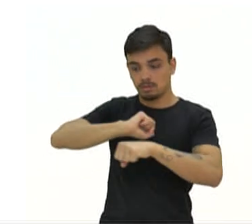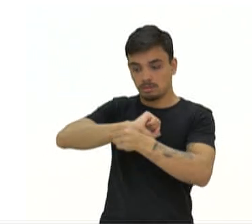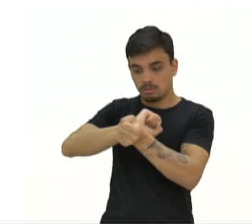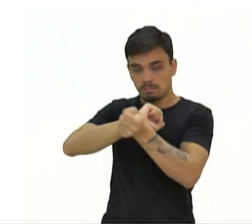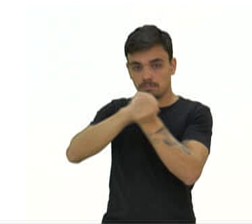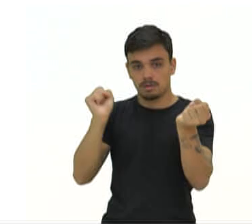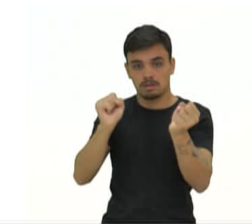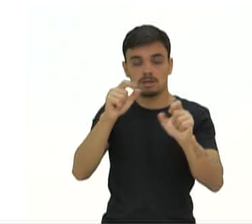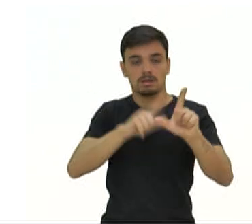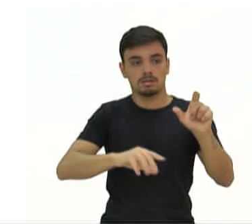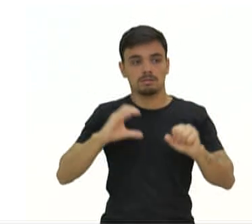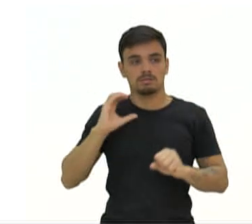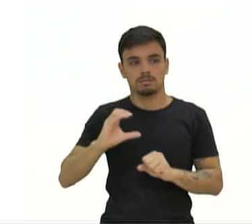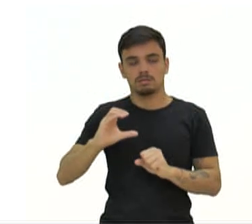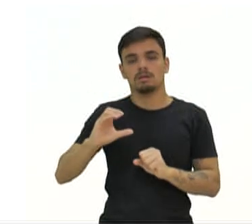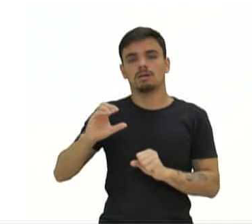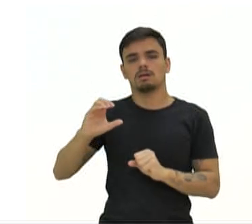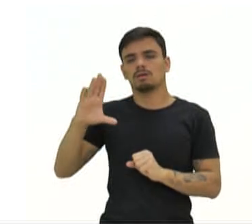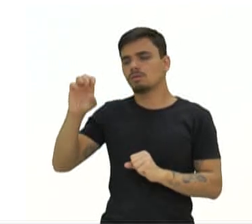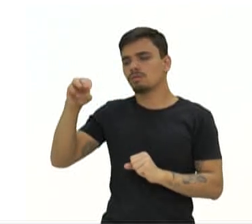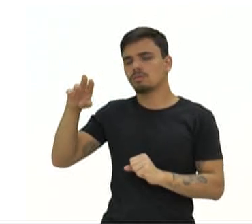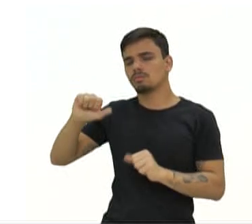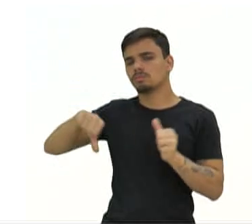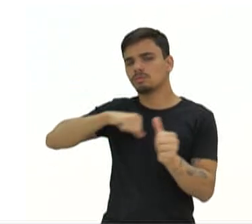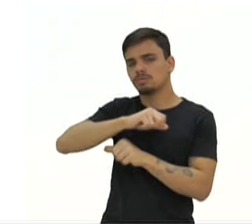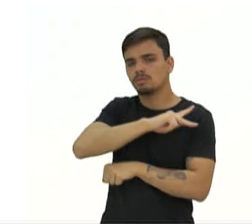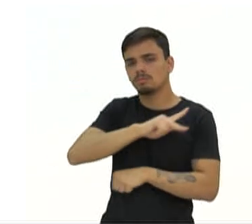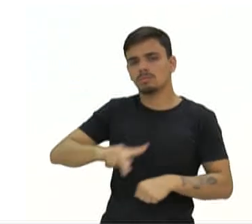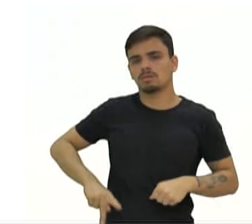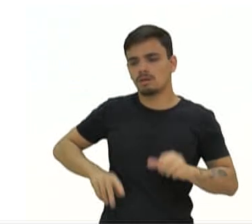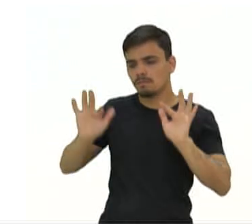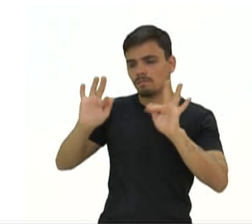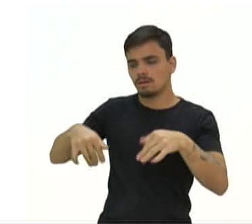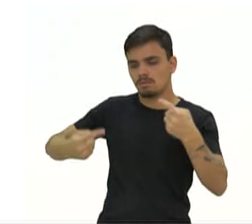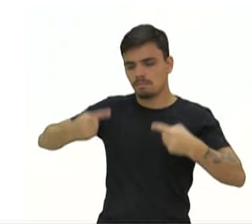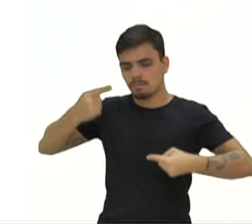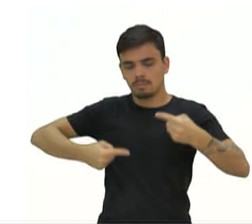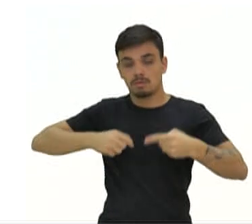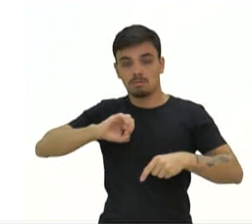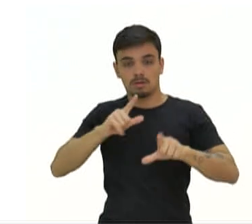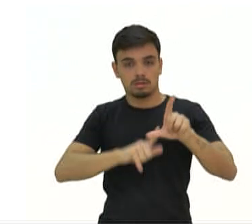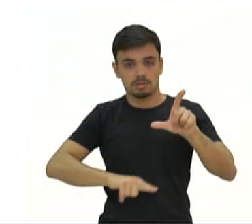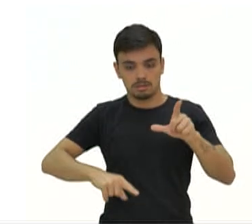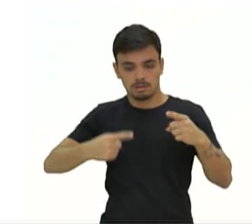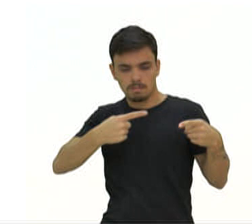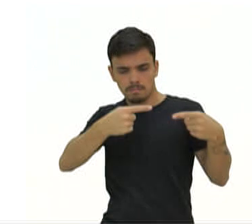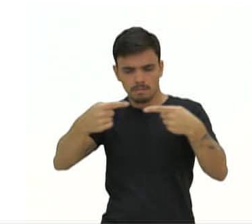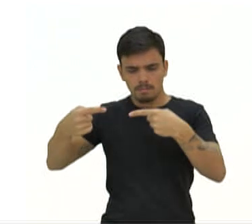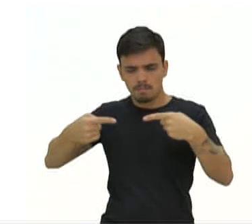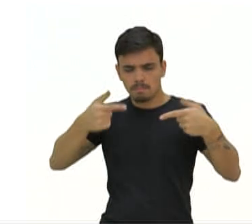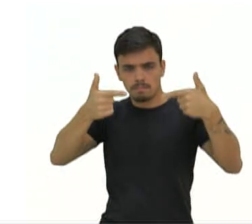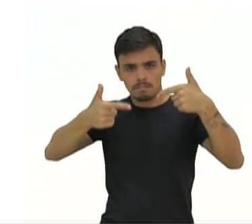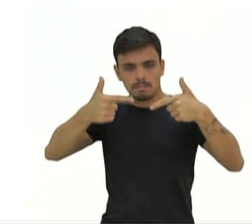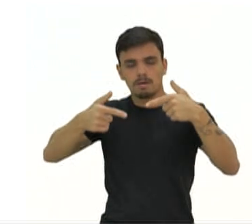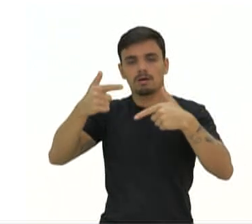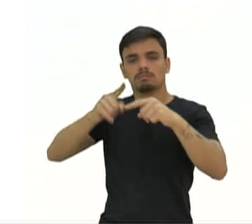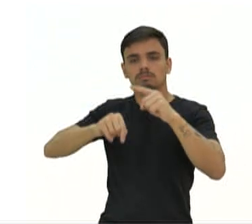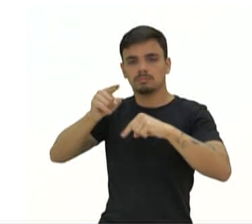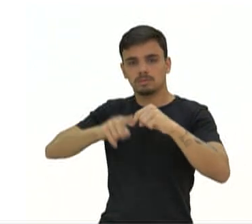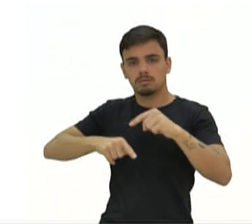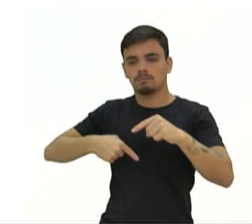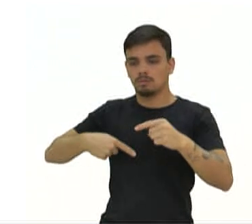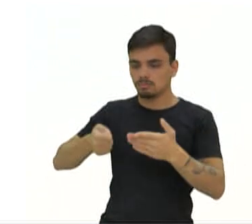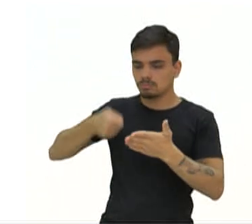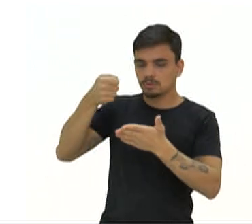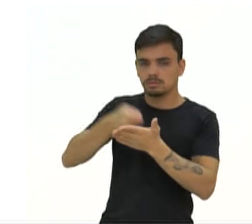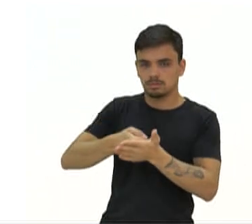Negro Cosme tornou-se o presidente da província no fim do conflito. E D. Os armamentos foram decisivos na repressão regencial